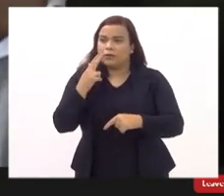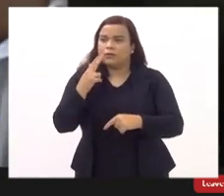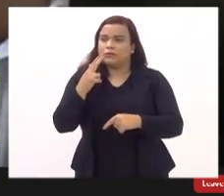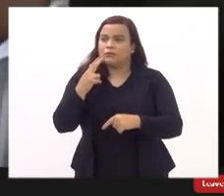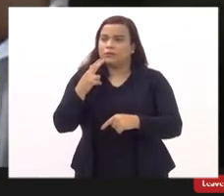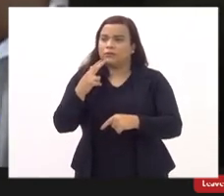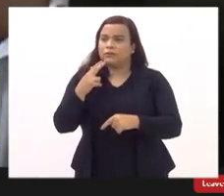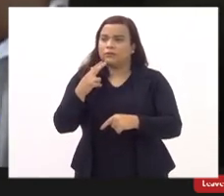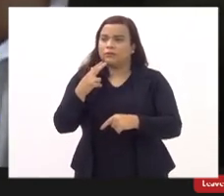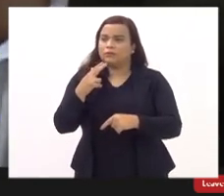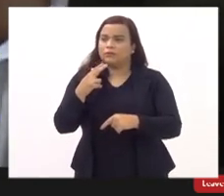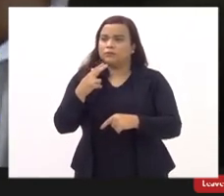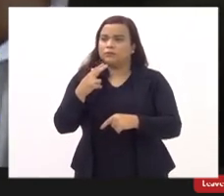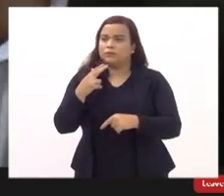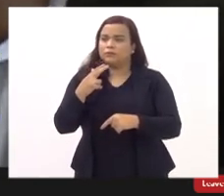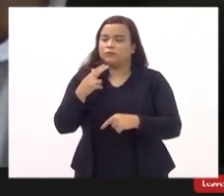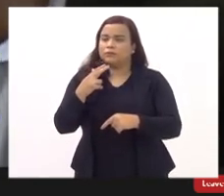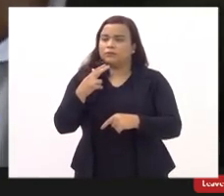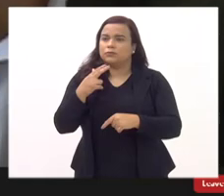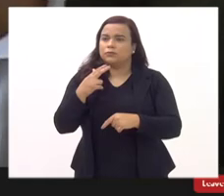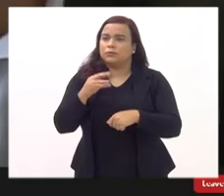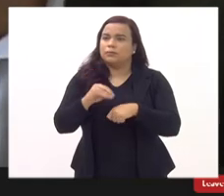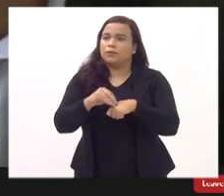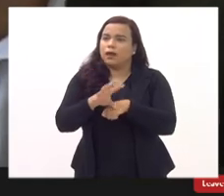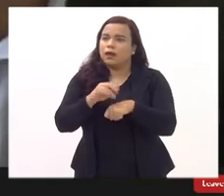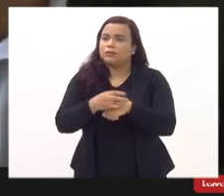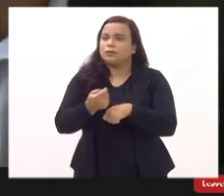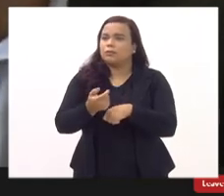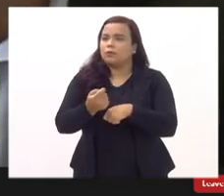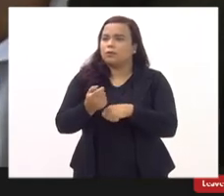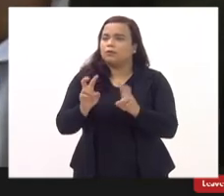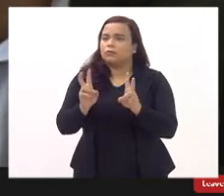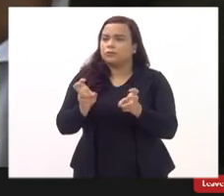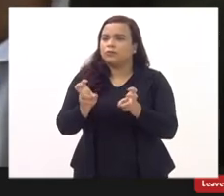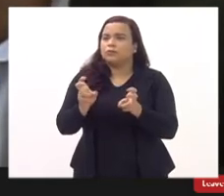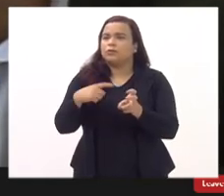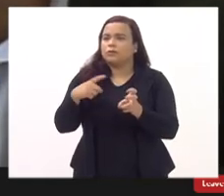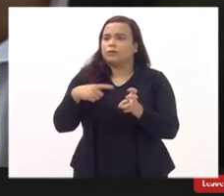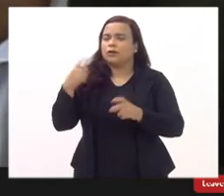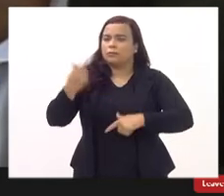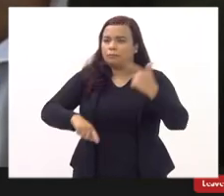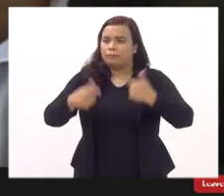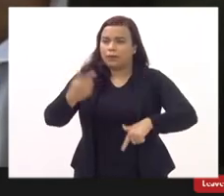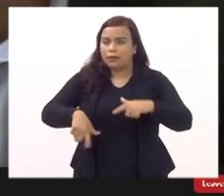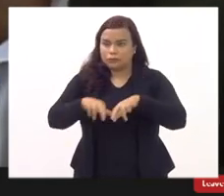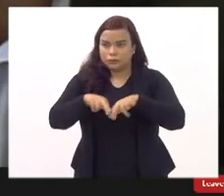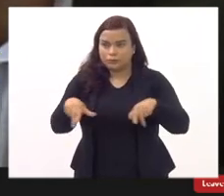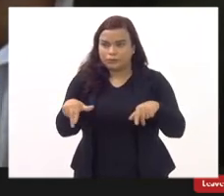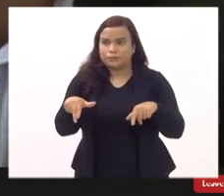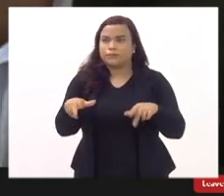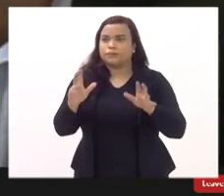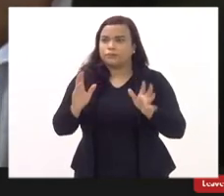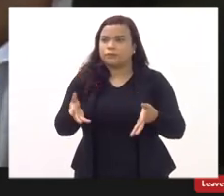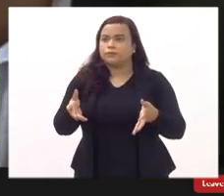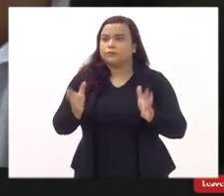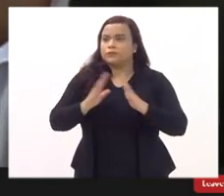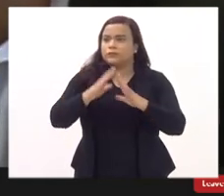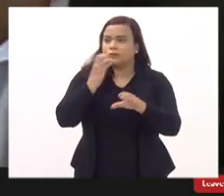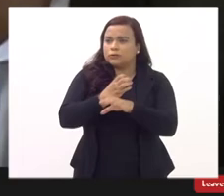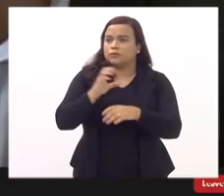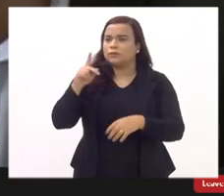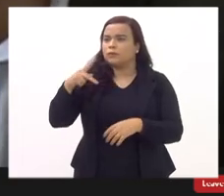o assunto da Secretaria de Educação, envolve outros entes, como o senhor já bem convocou, a Casa Civil, a Paula